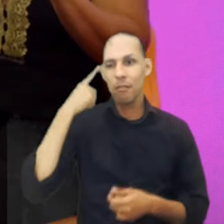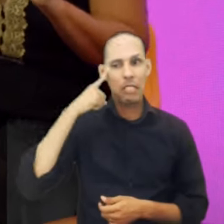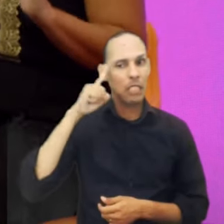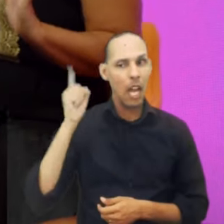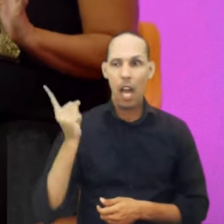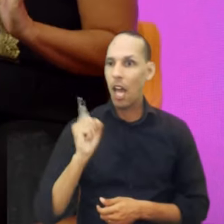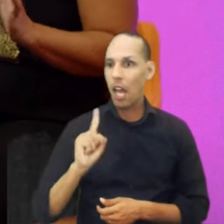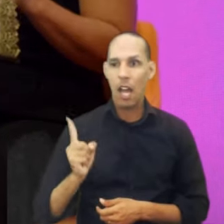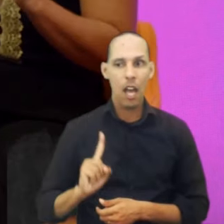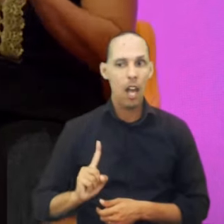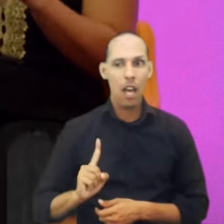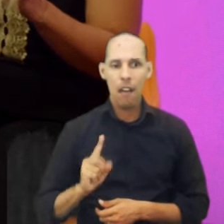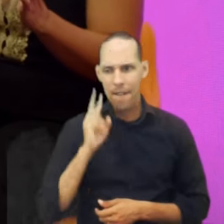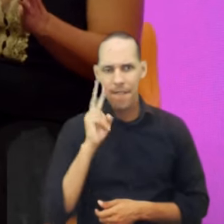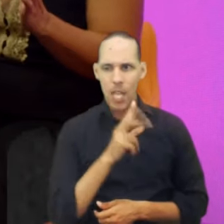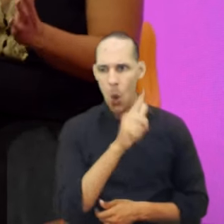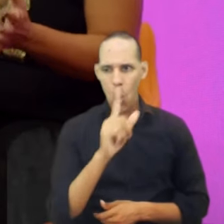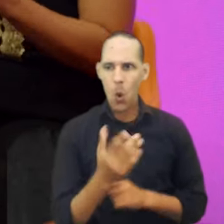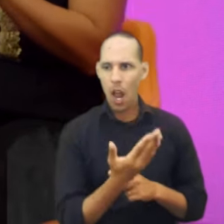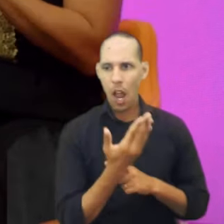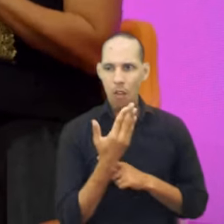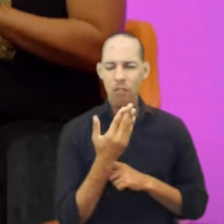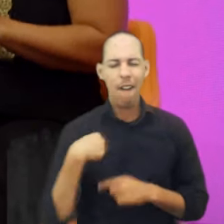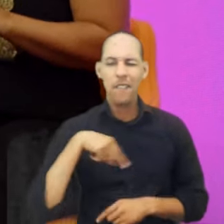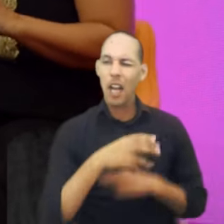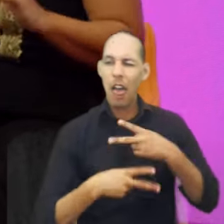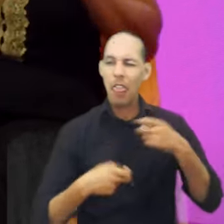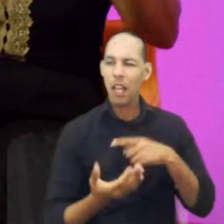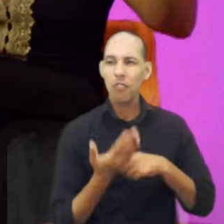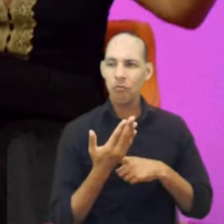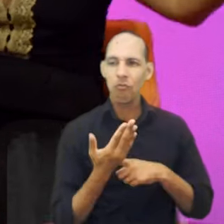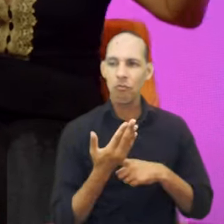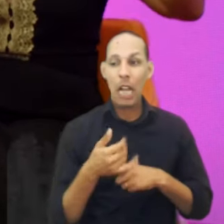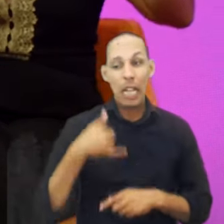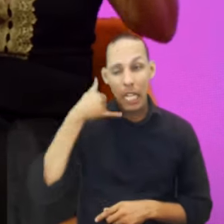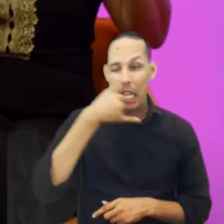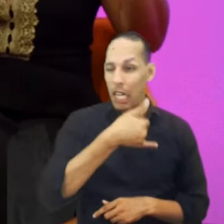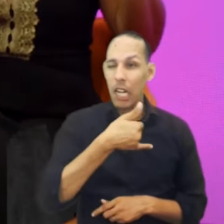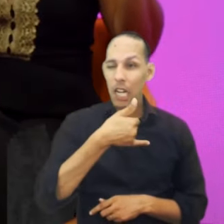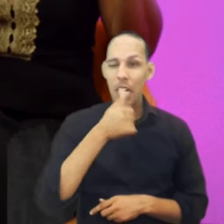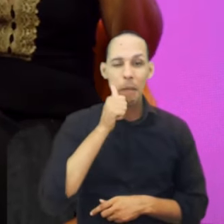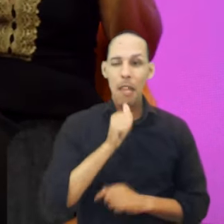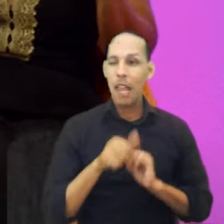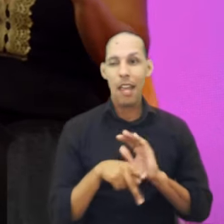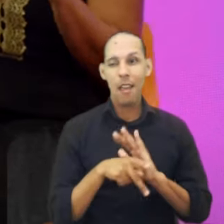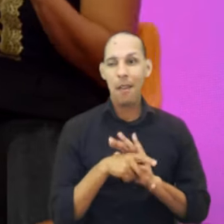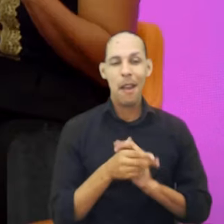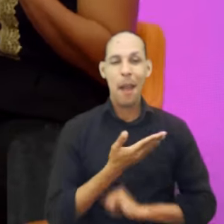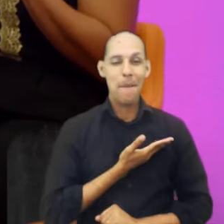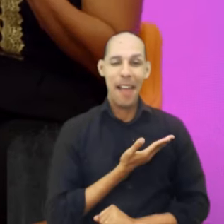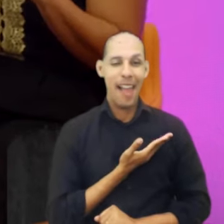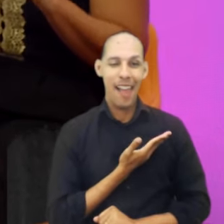sei fazer isso daqui. Vamos ver alguém que consegue? Vou dar um pulinho ali no Sebrae, vou dar uma ligada agora para as meninas aqui, para as